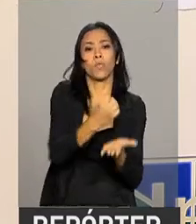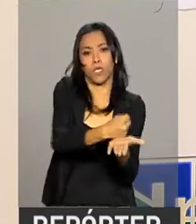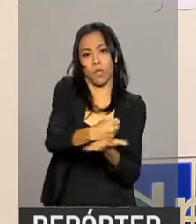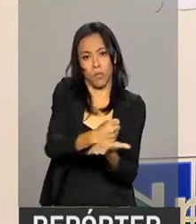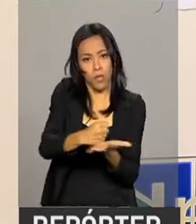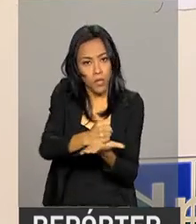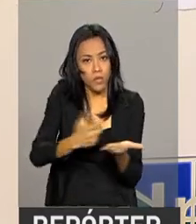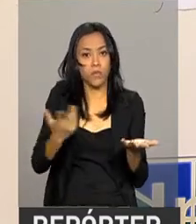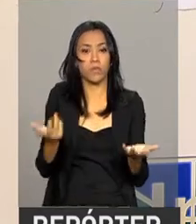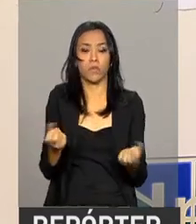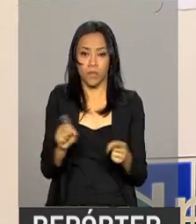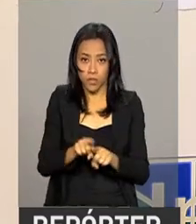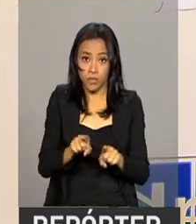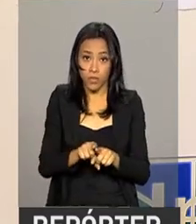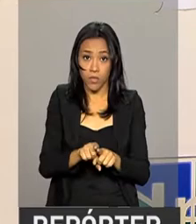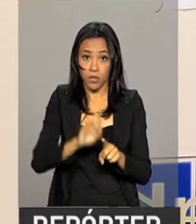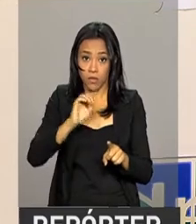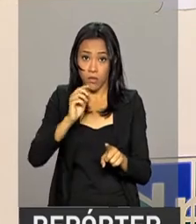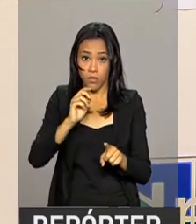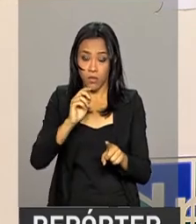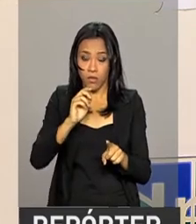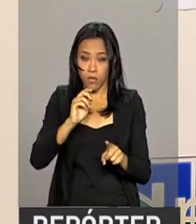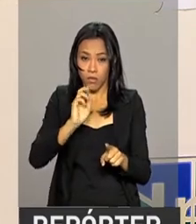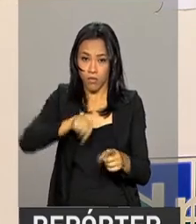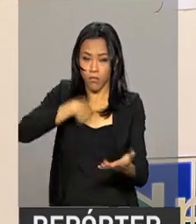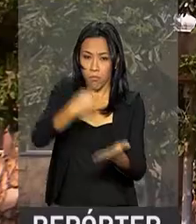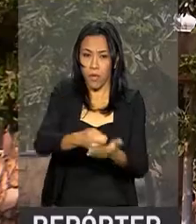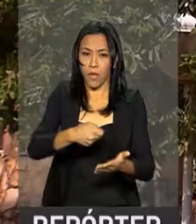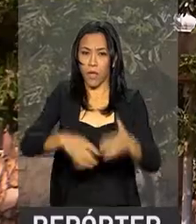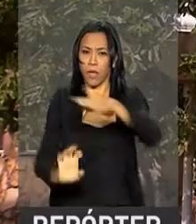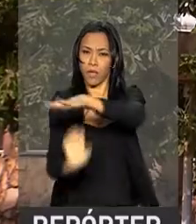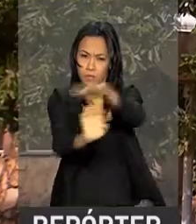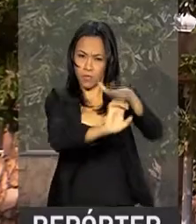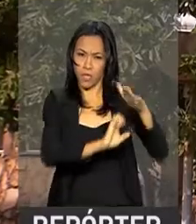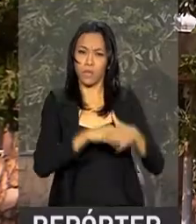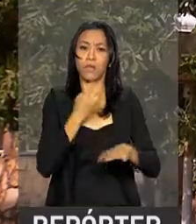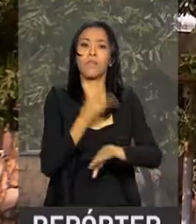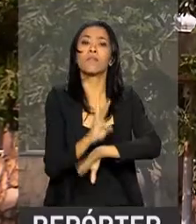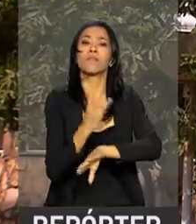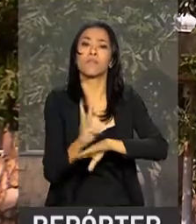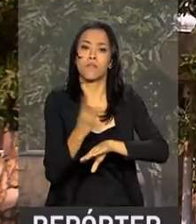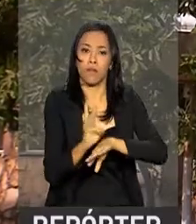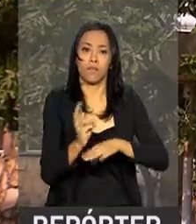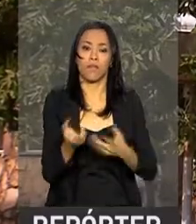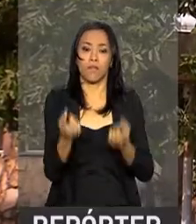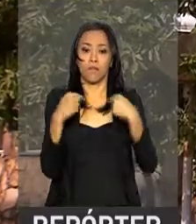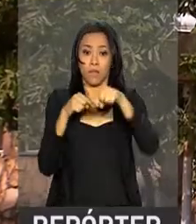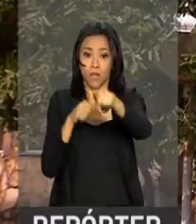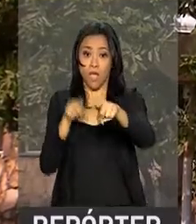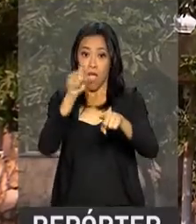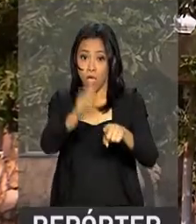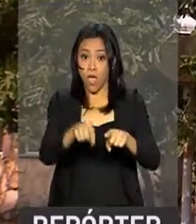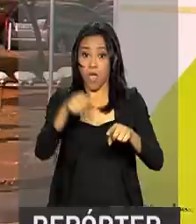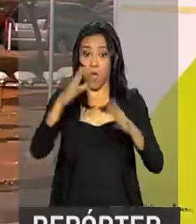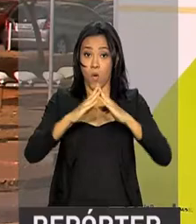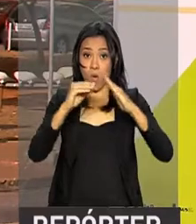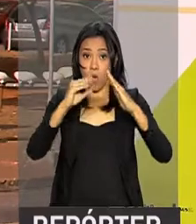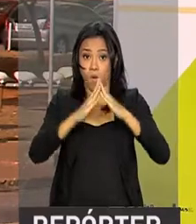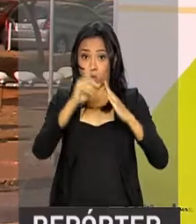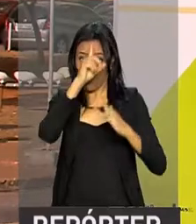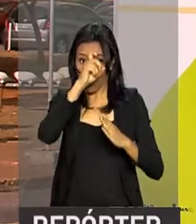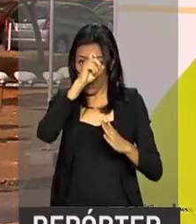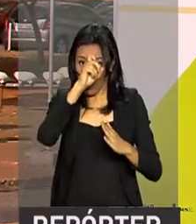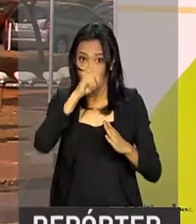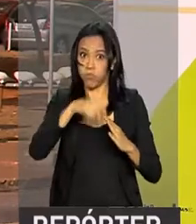né? E ainda assim também recompor o pagamento de empresas terceirizadas. O Hospital Universitário de Brasília é de média e alta complexidade.